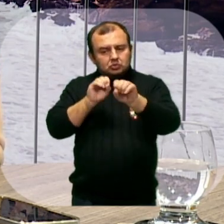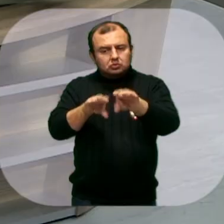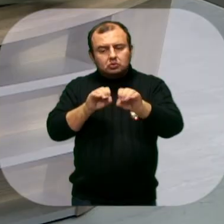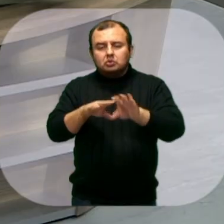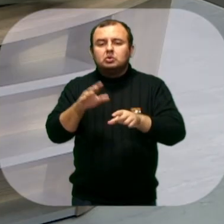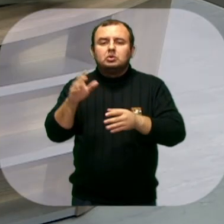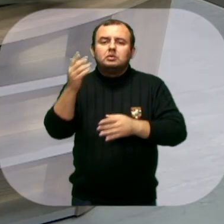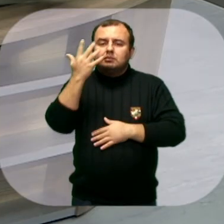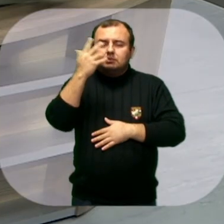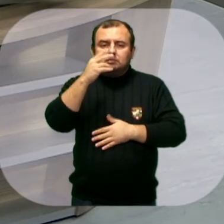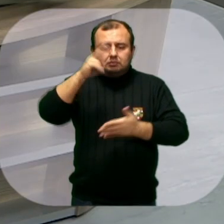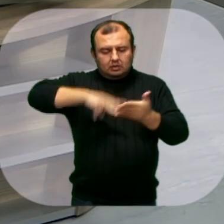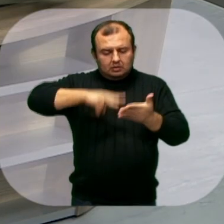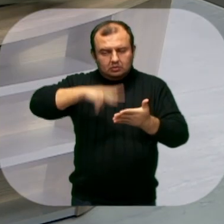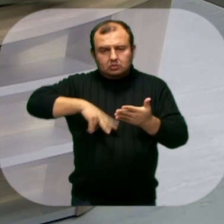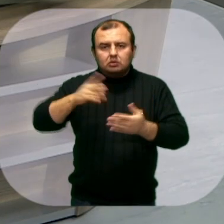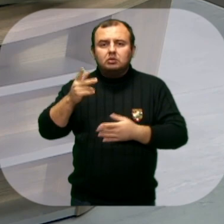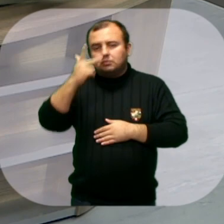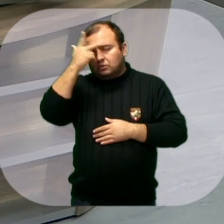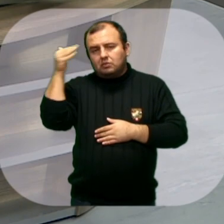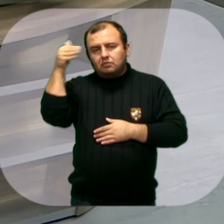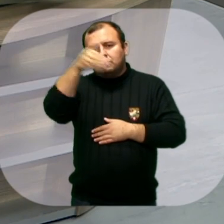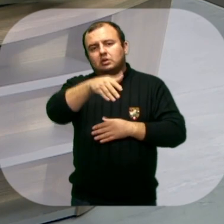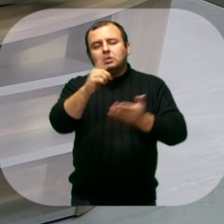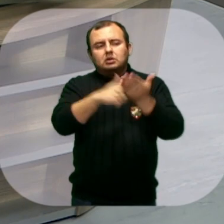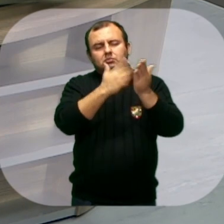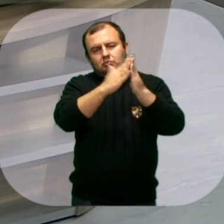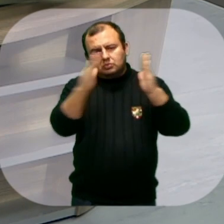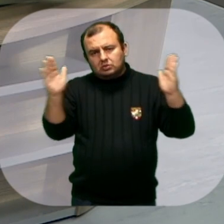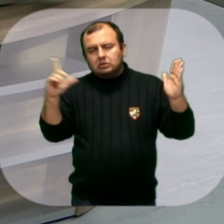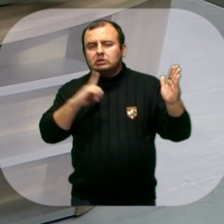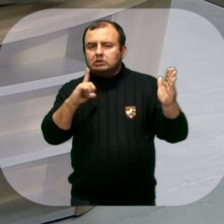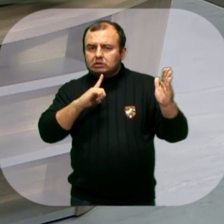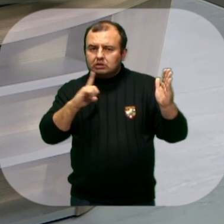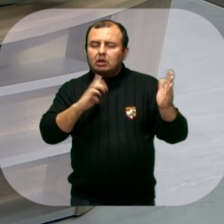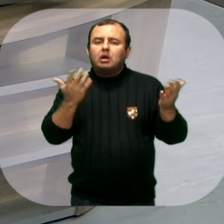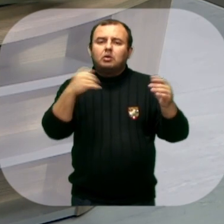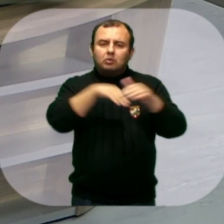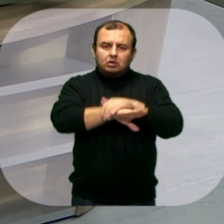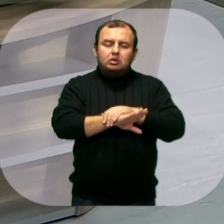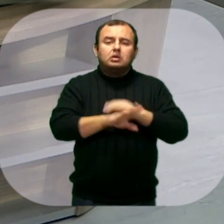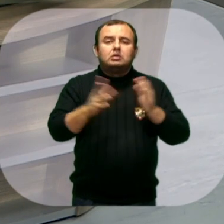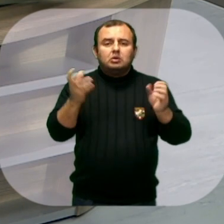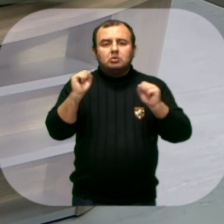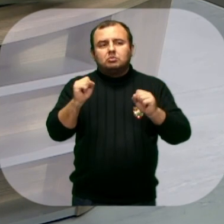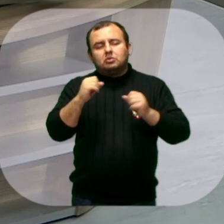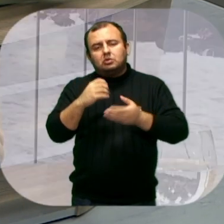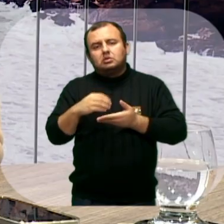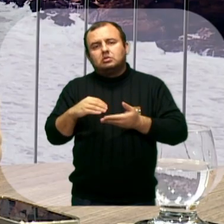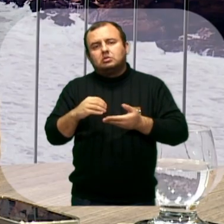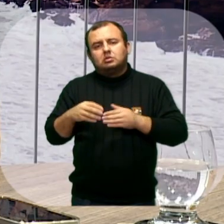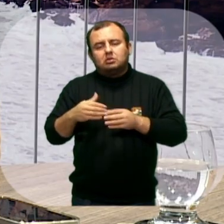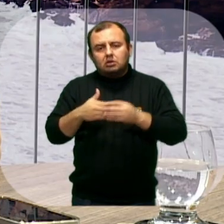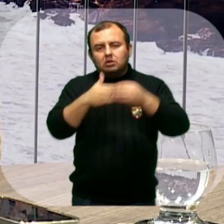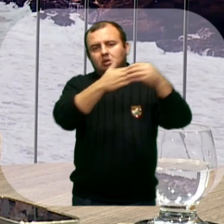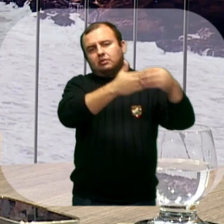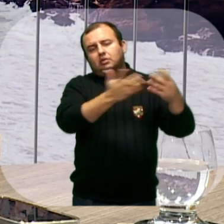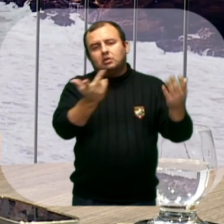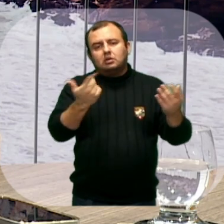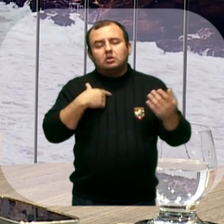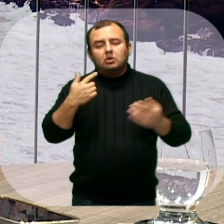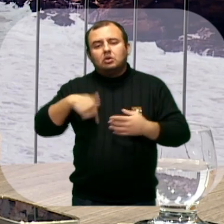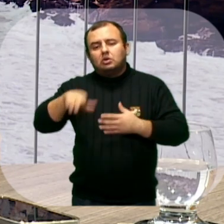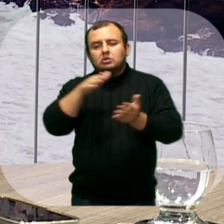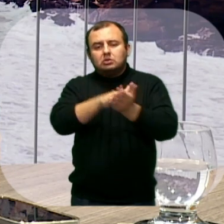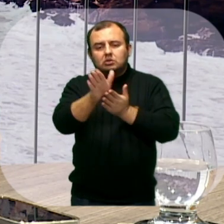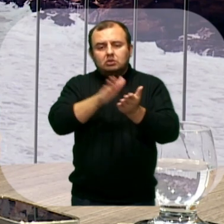para a leitura. Então a pessoa vai à biblioteca, pegar um livro, alguma coisa, está lá o Peixeiro. Então pode levar. Então a nossa